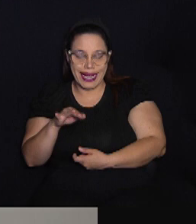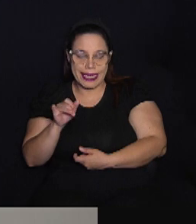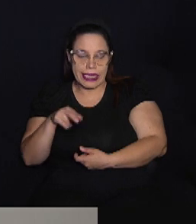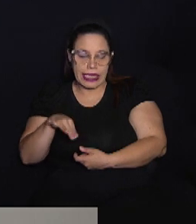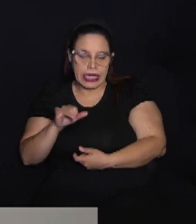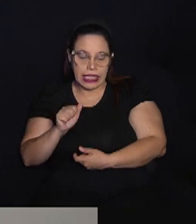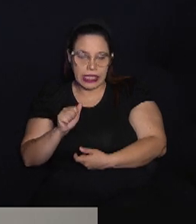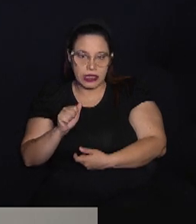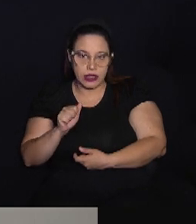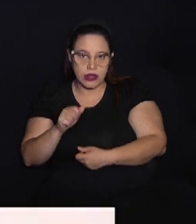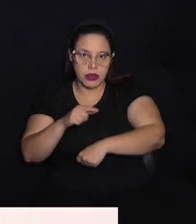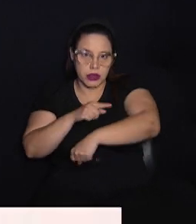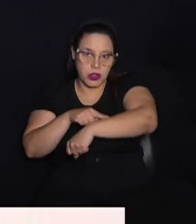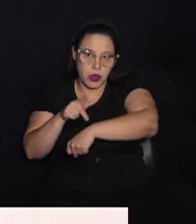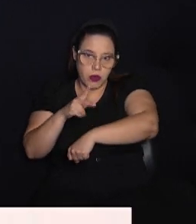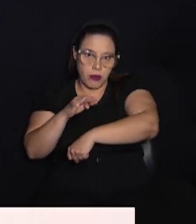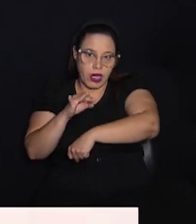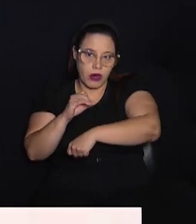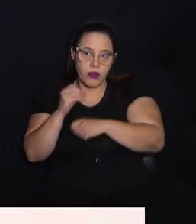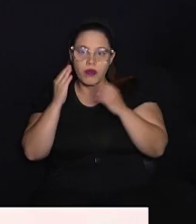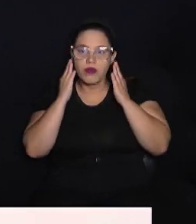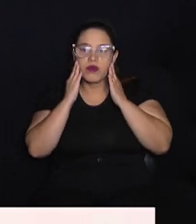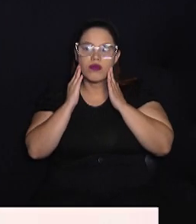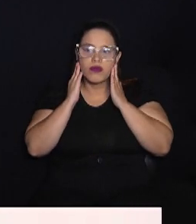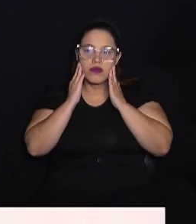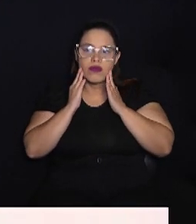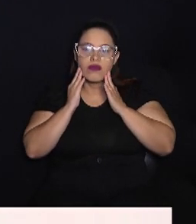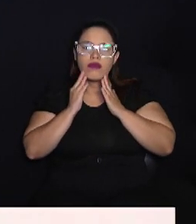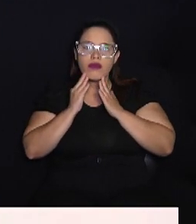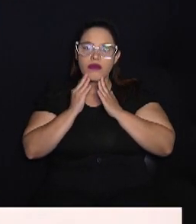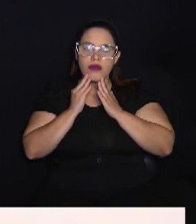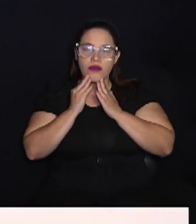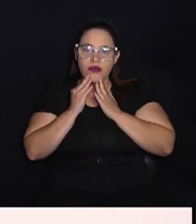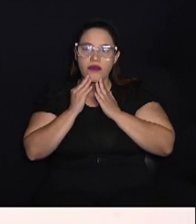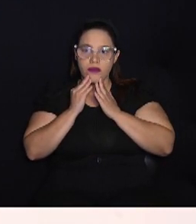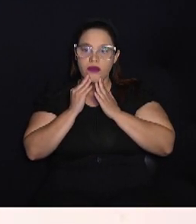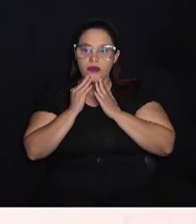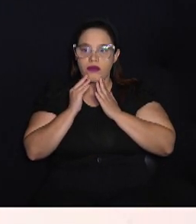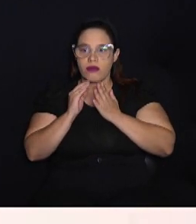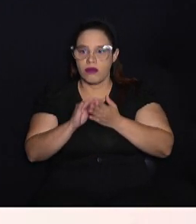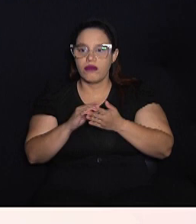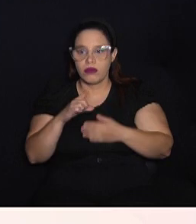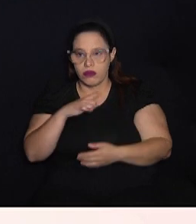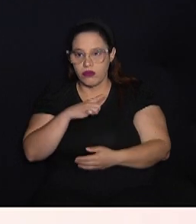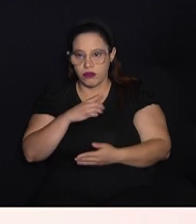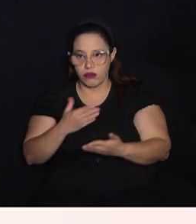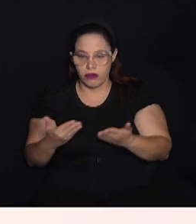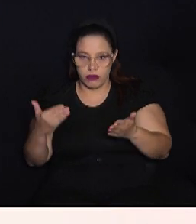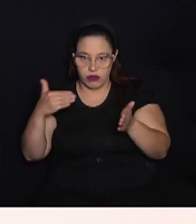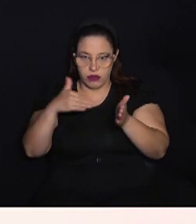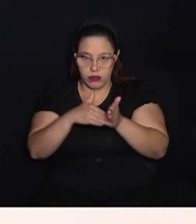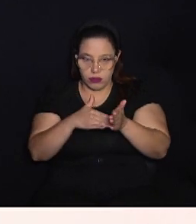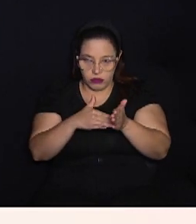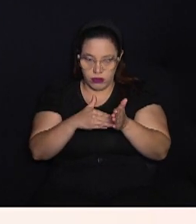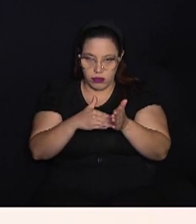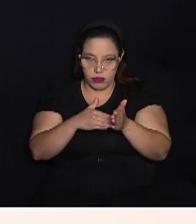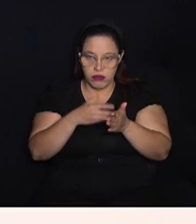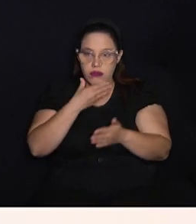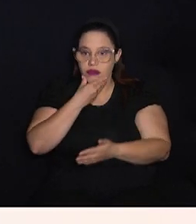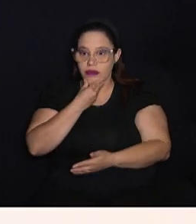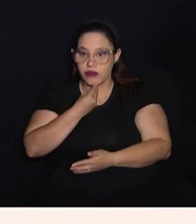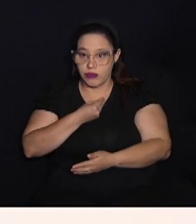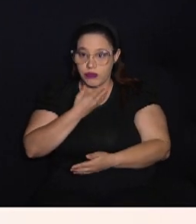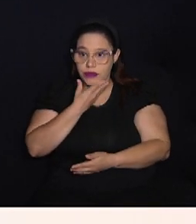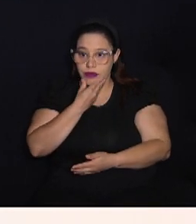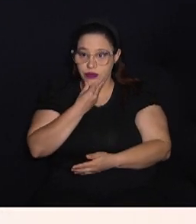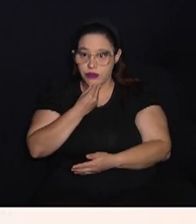melanina, o pelo fica esbranquiçado na região. Geralmente, quando o paciente vem com vitiligo em região de barba, que é onde a